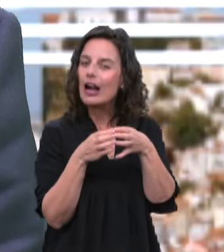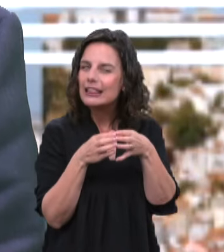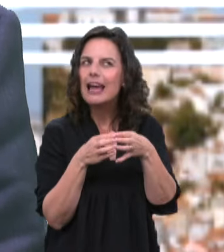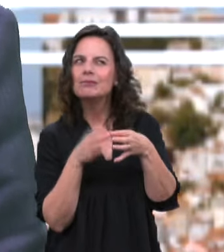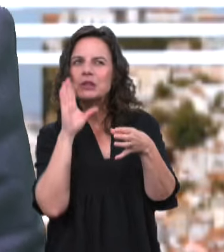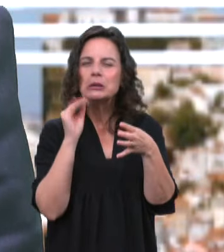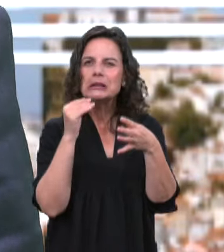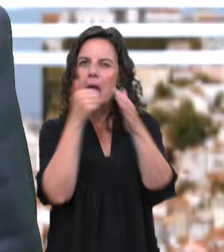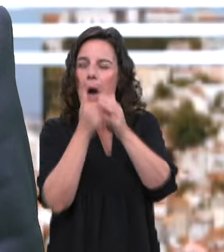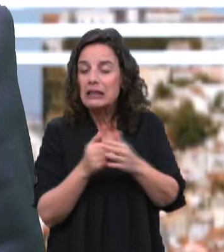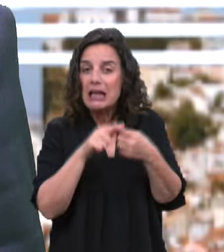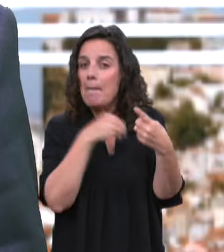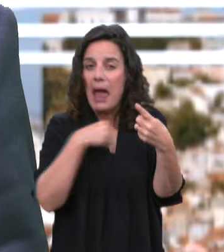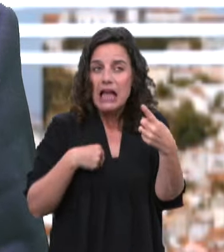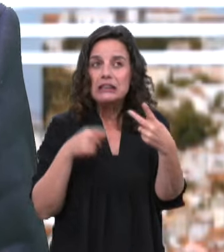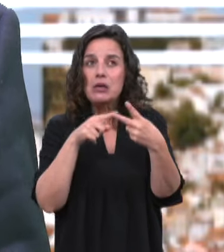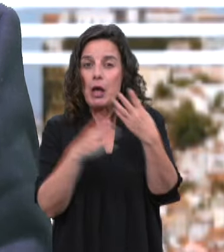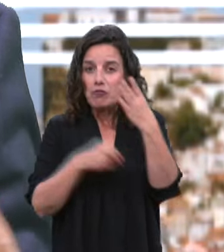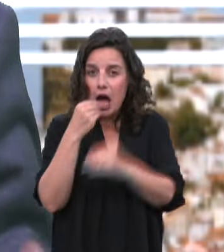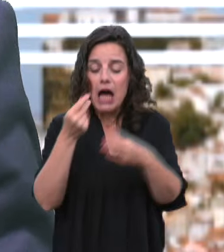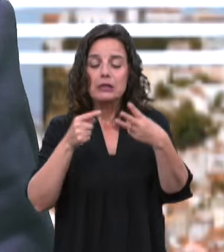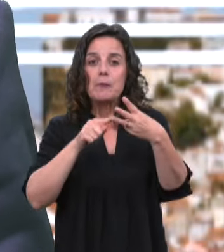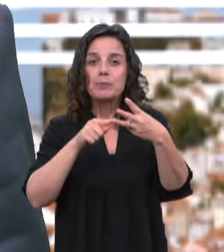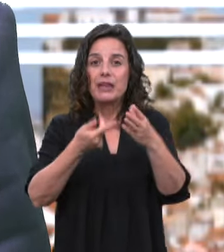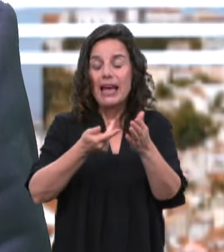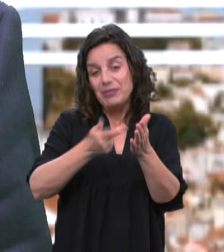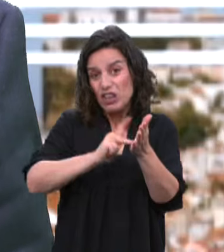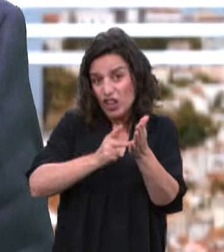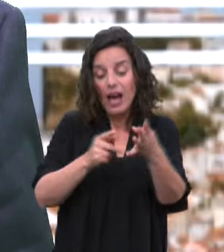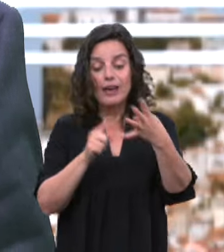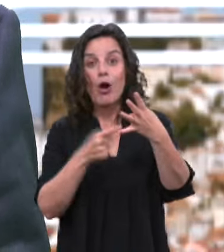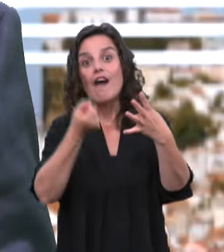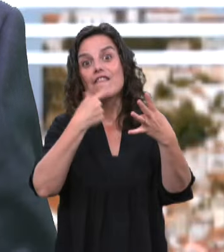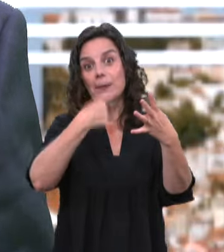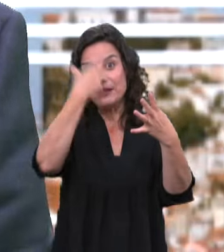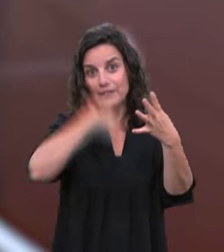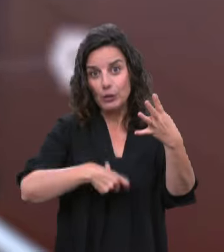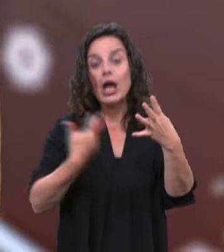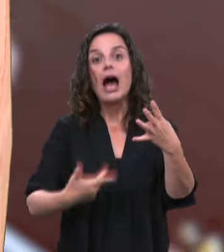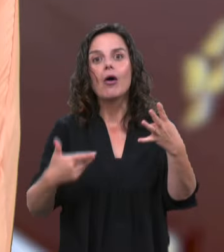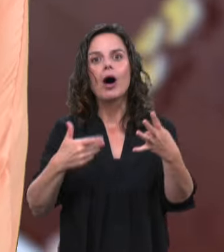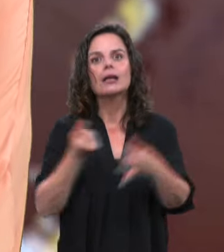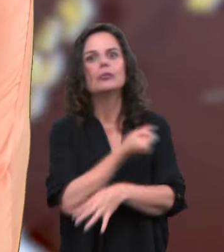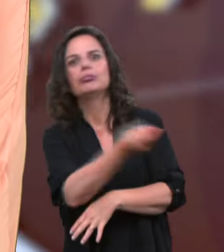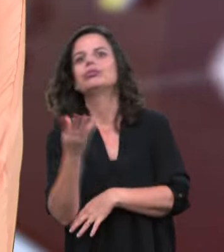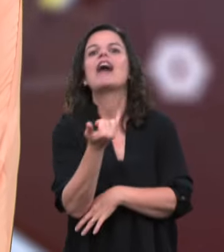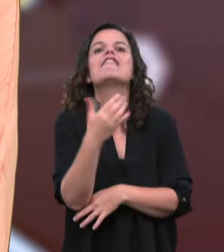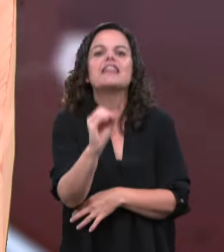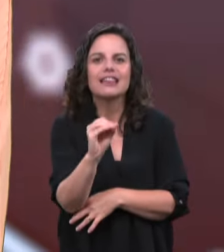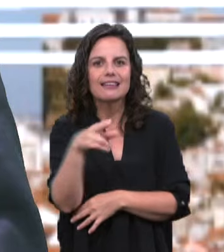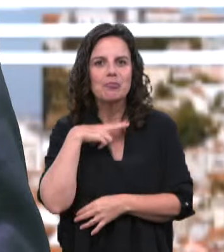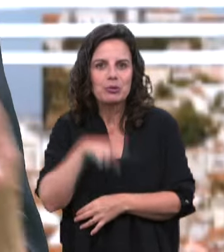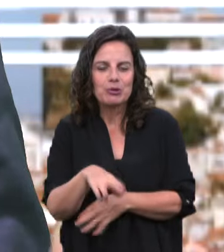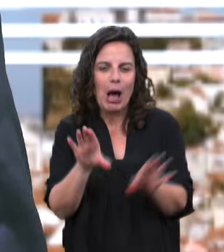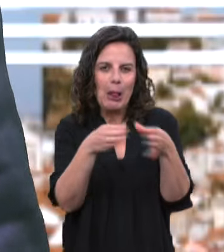Não sei se por esta ordem, médicos, advogados, engenheiros e farmacêuticos. Agora temos 20 ordens no